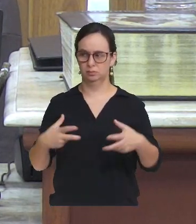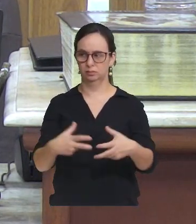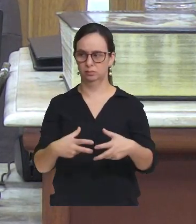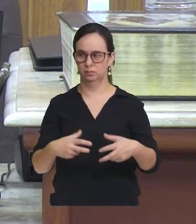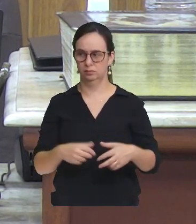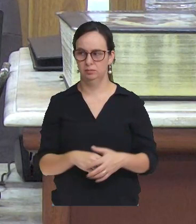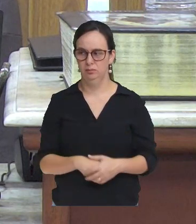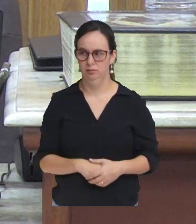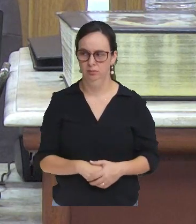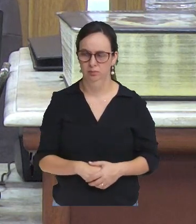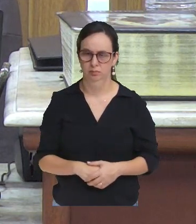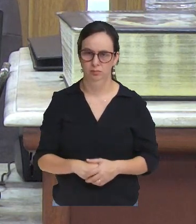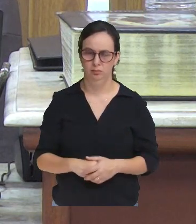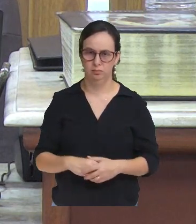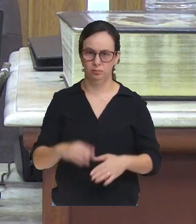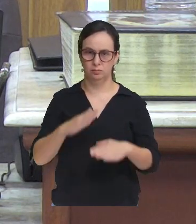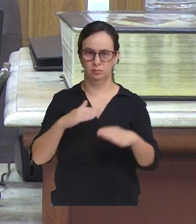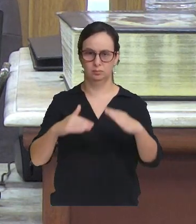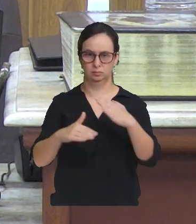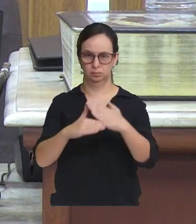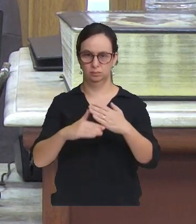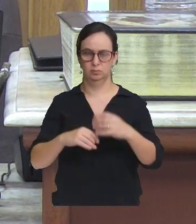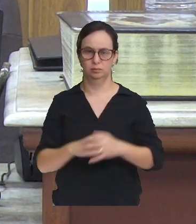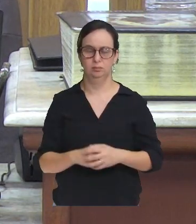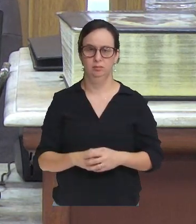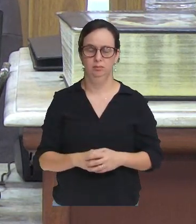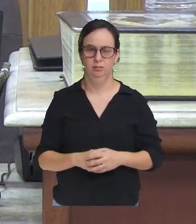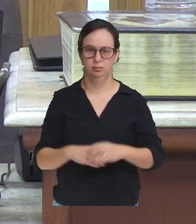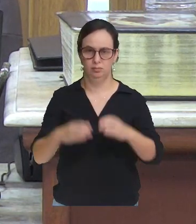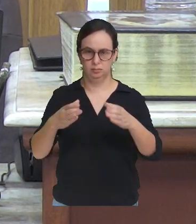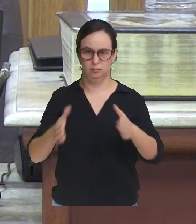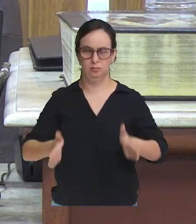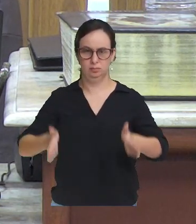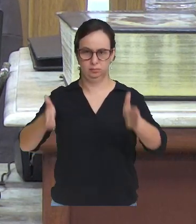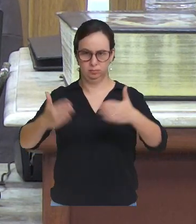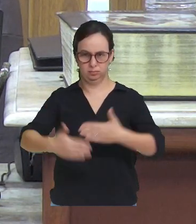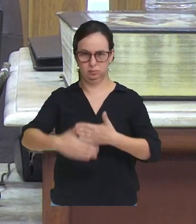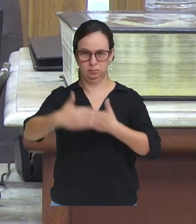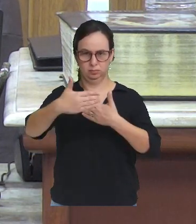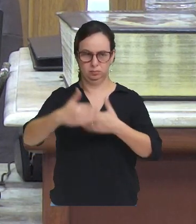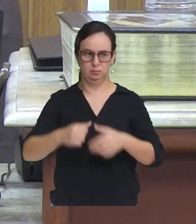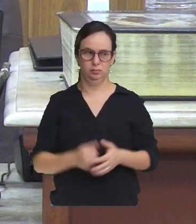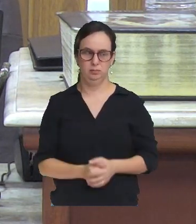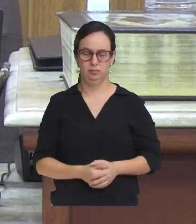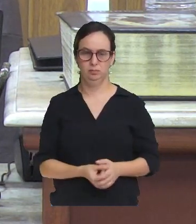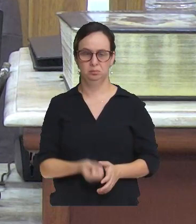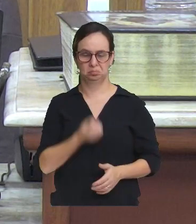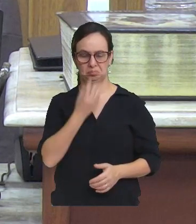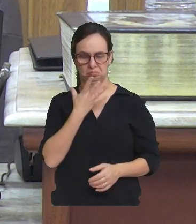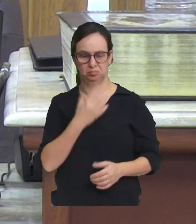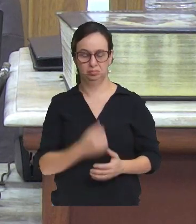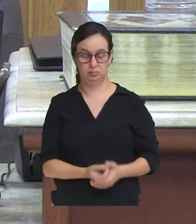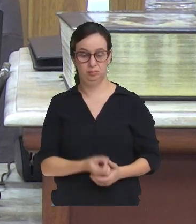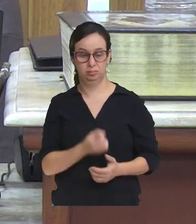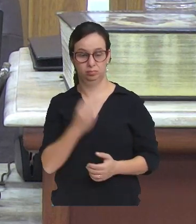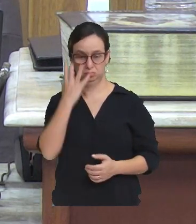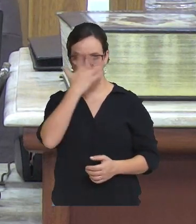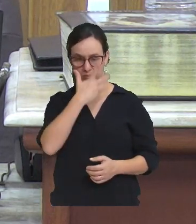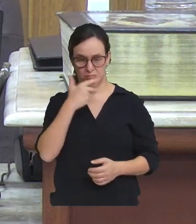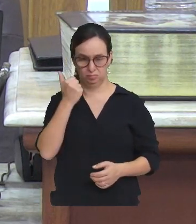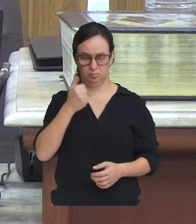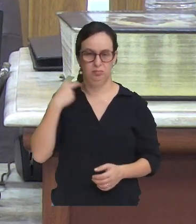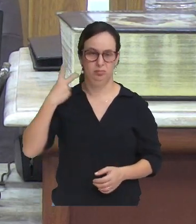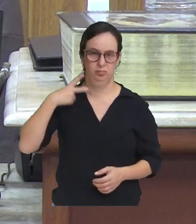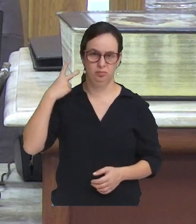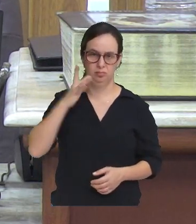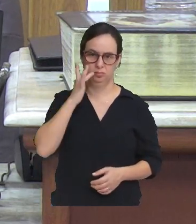toda a nossa infraestrutura foi muito bem elogiada pelo vereador de Ourinhos, que, inclusive, me segredou